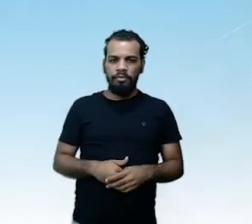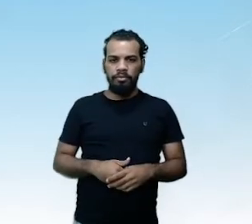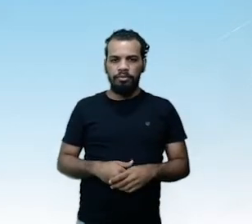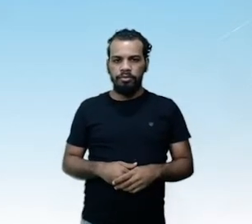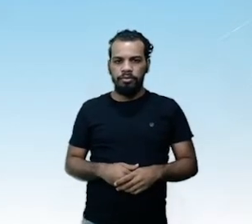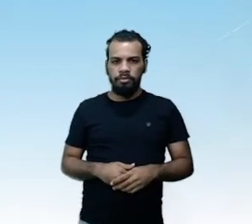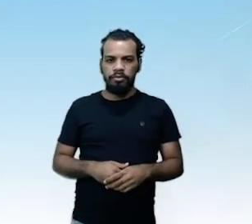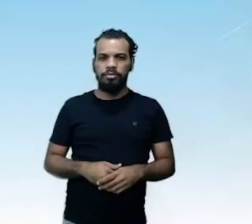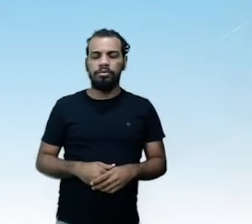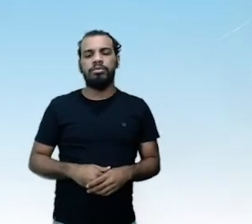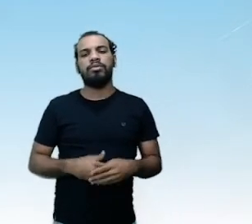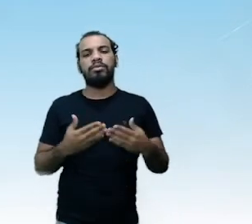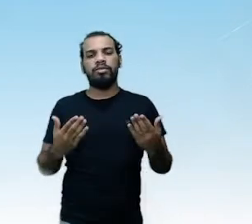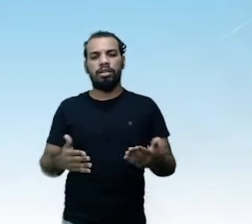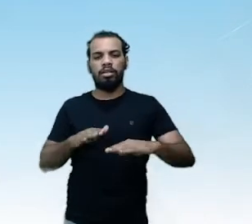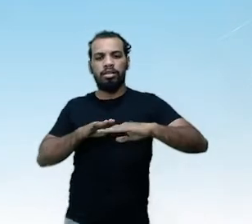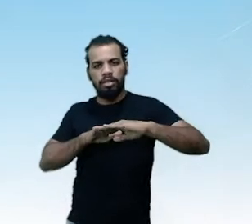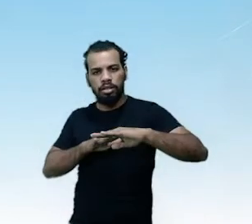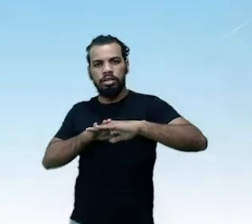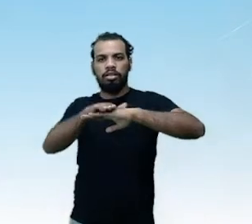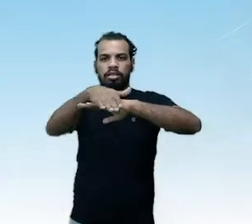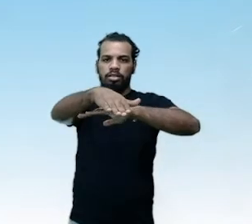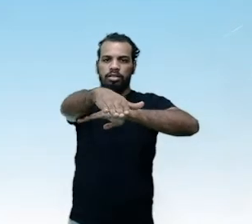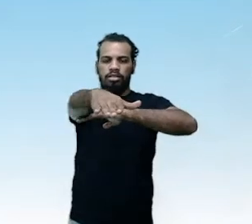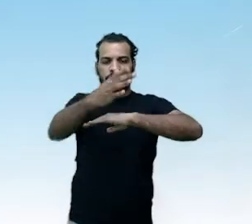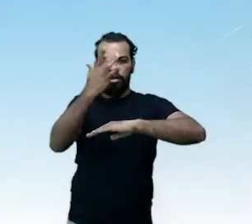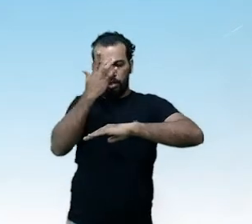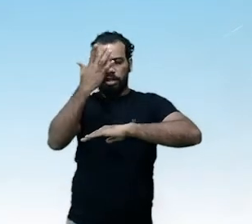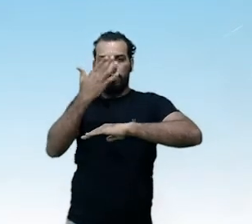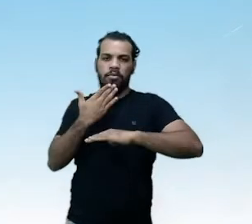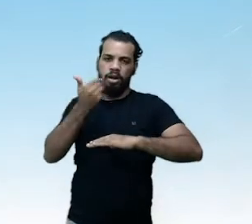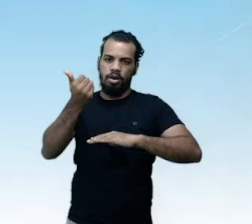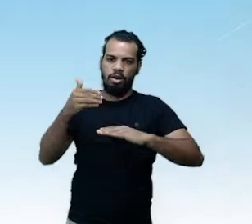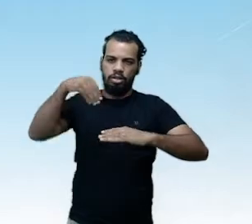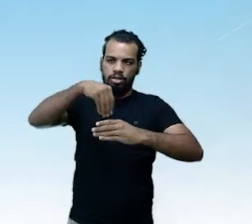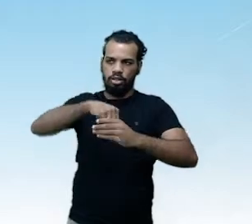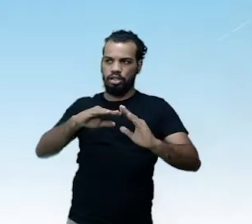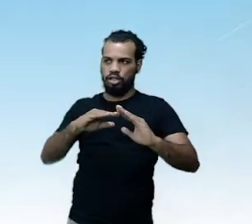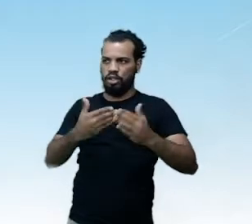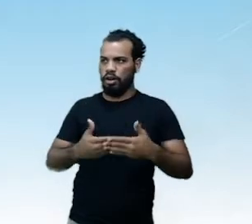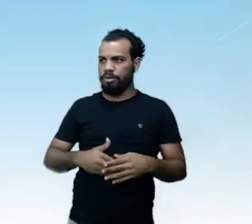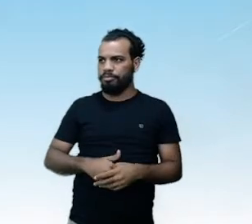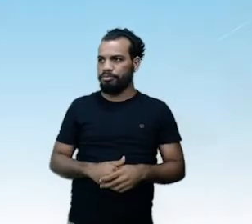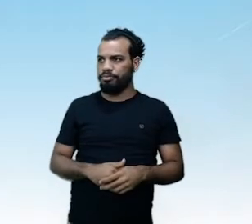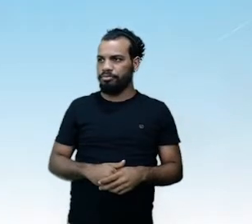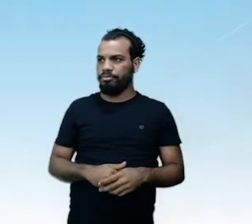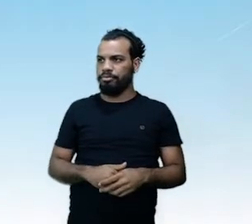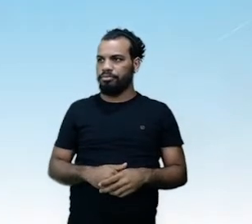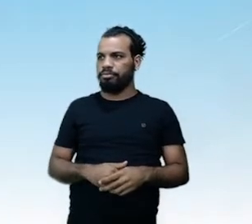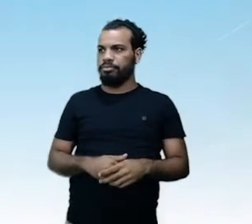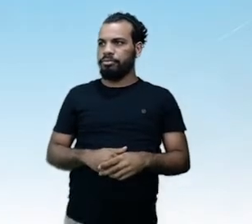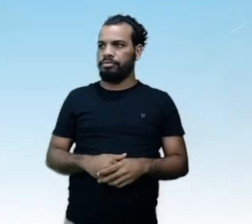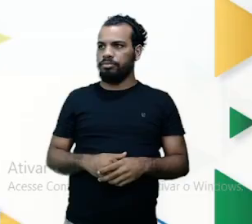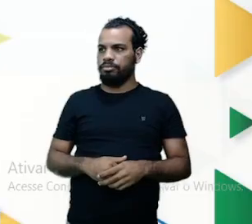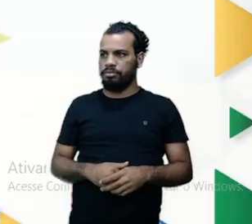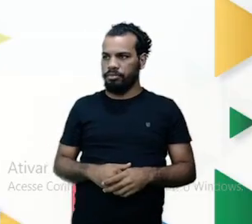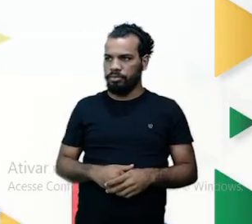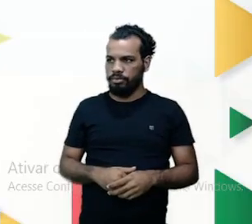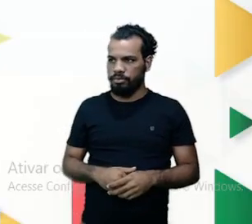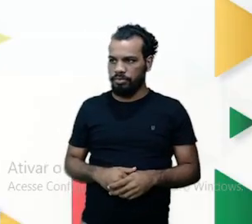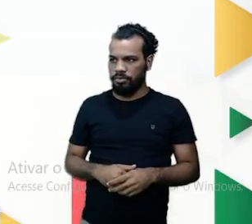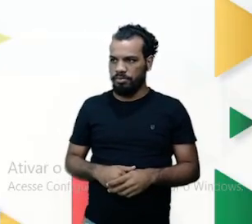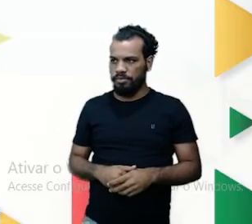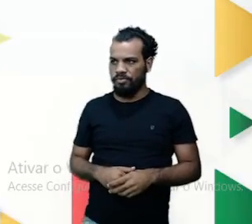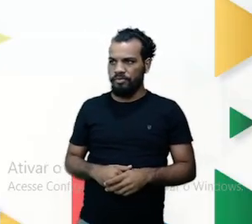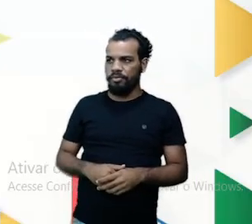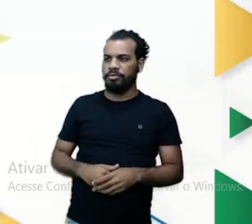que facilite o seu acesso na unidade escolar. Nessa imagem que você pode observar aí na telinha, a